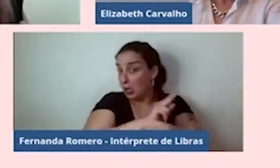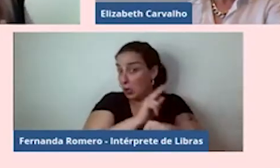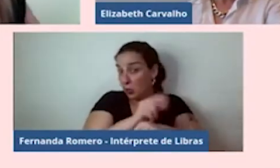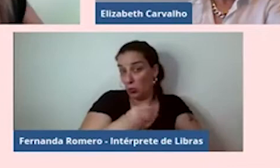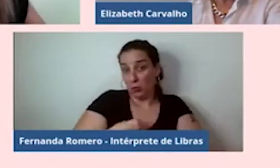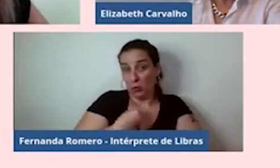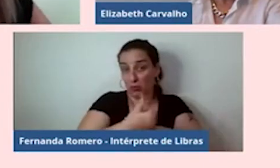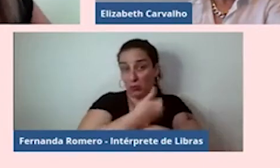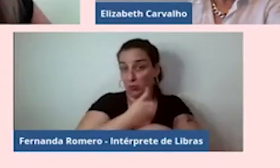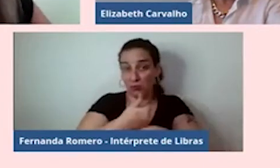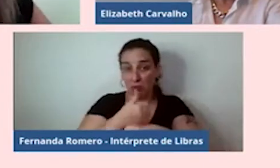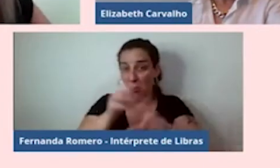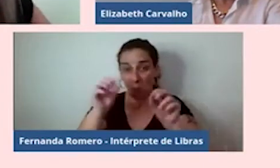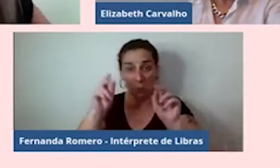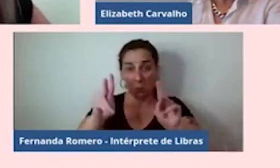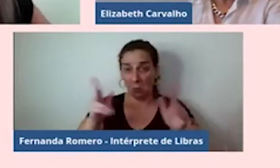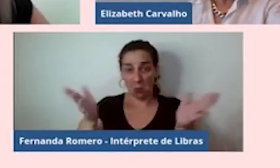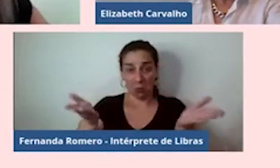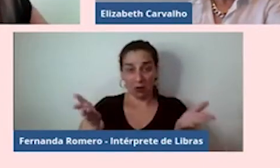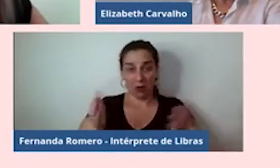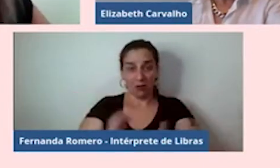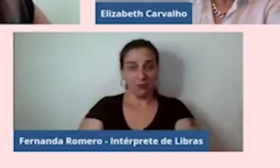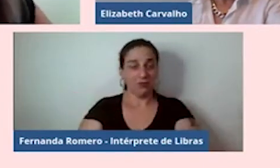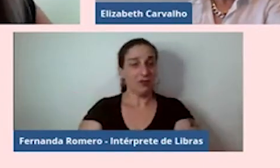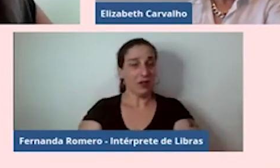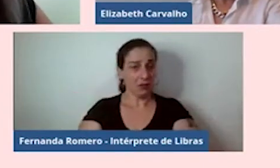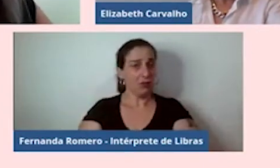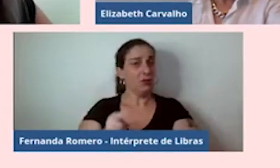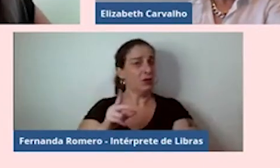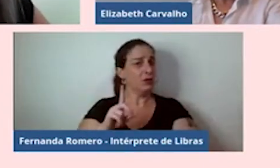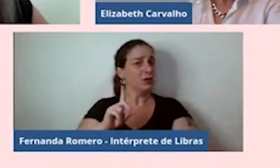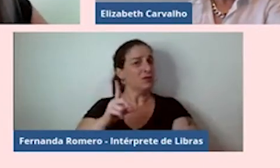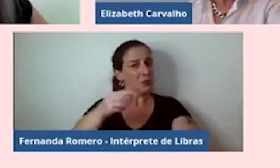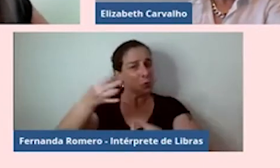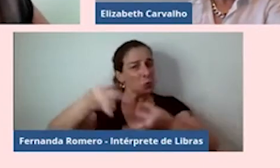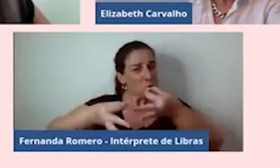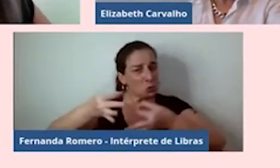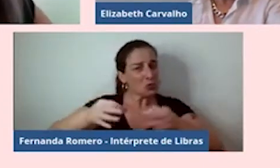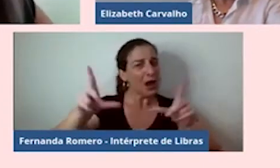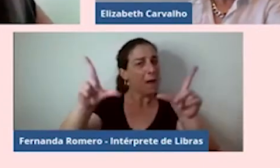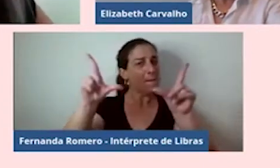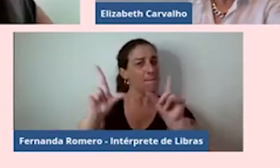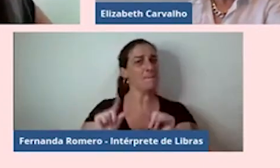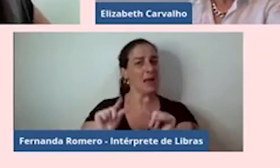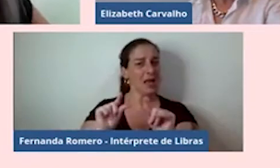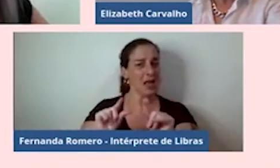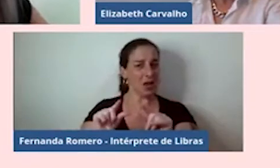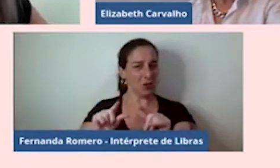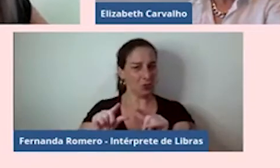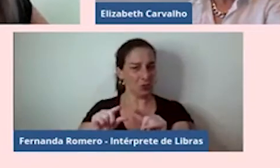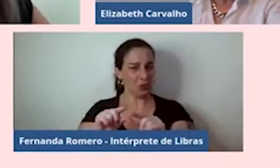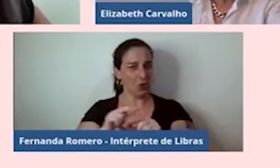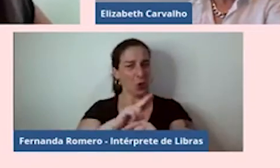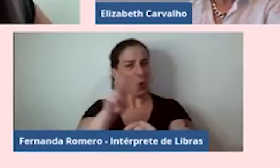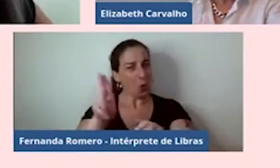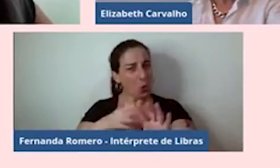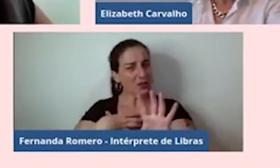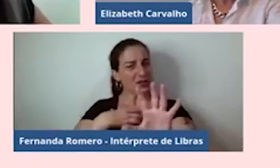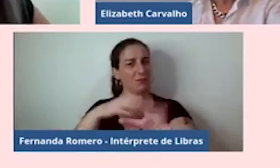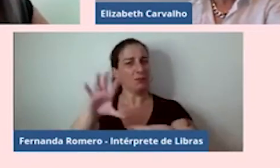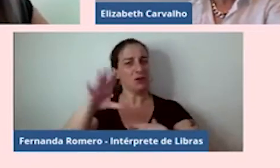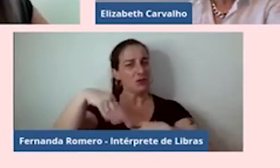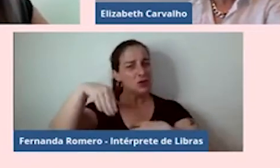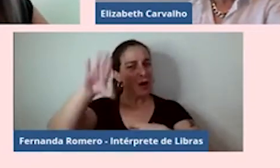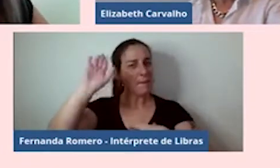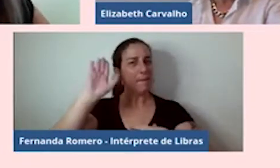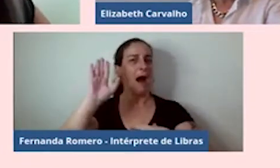Então, vamos nos unir, vamos julgar menos, né? Vamos tentar usar mais a empatia, nos colocar